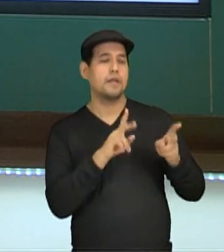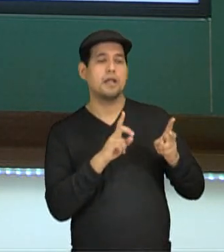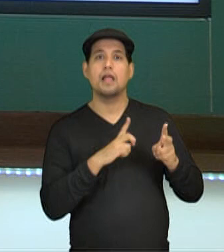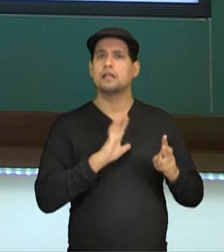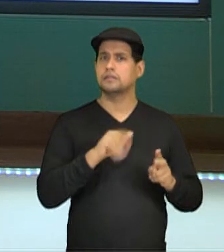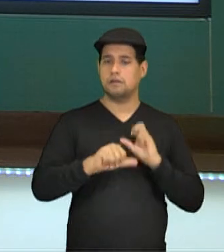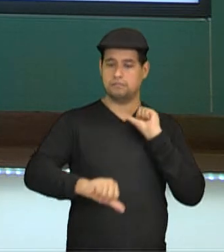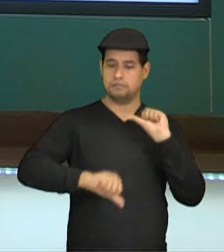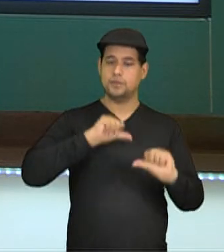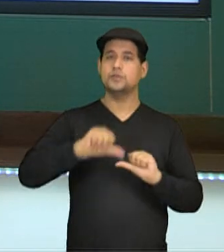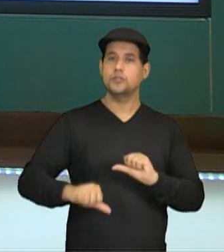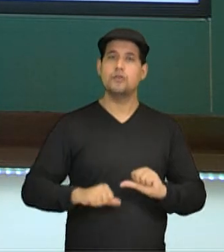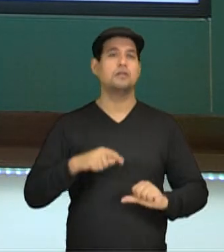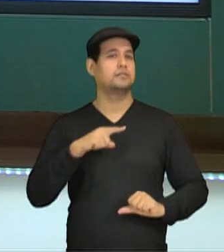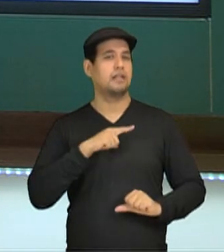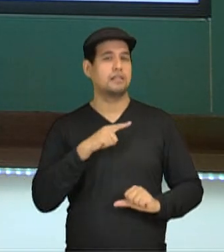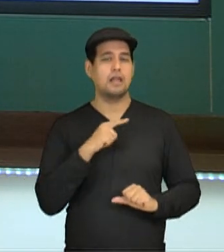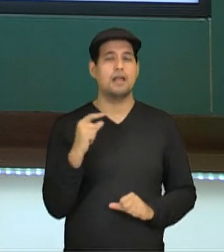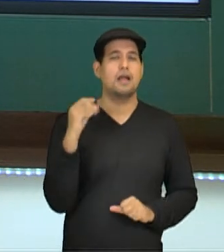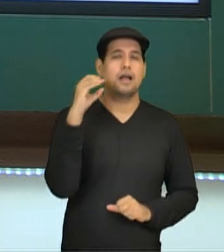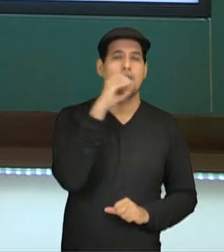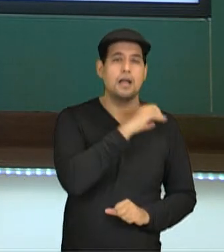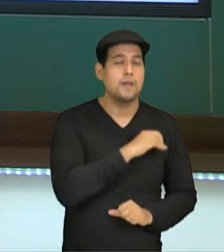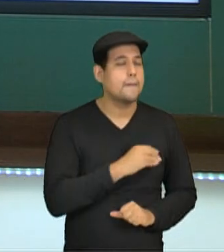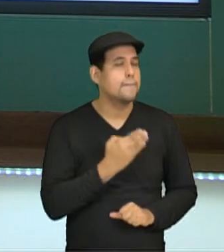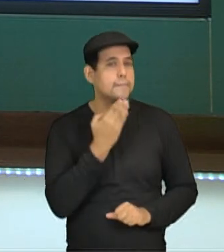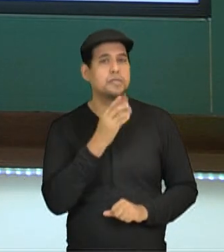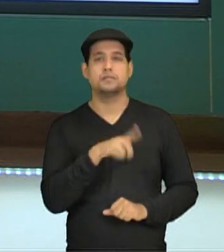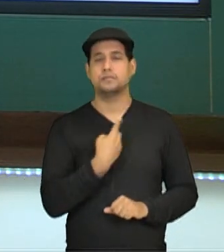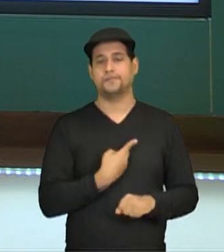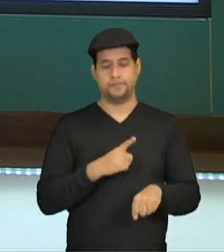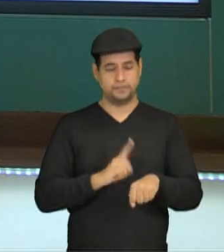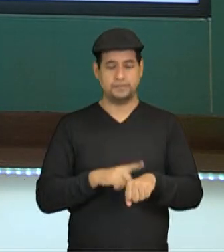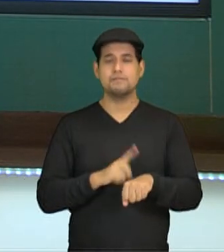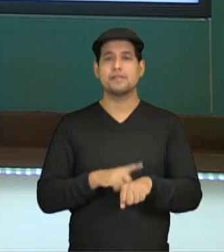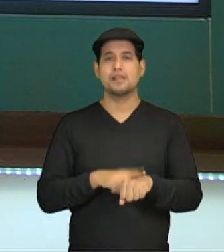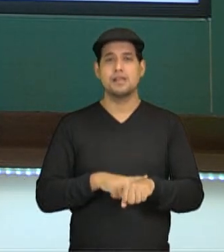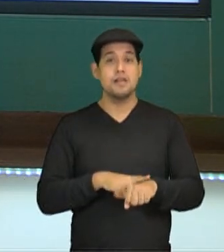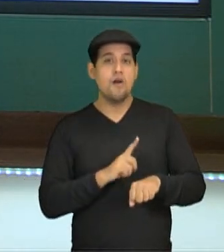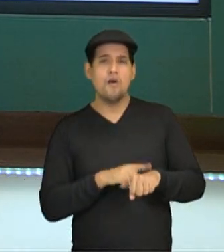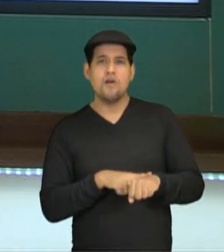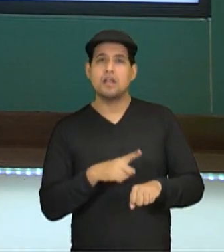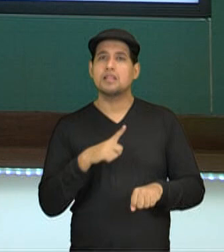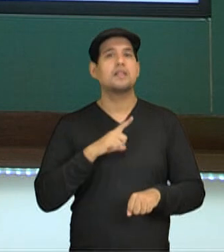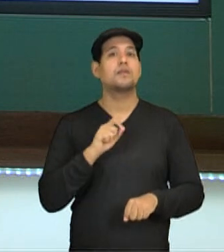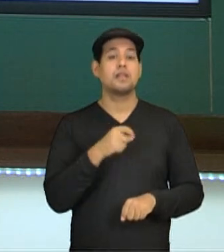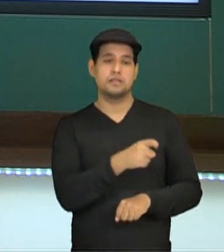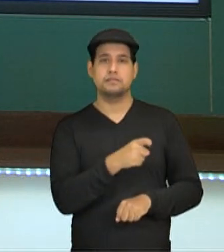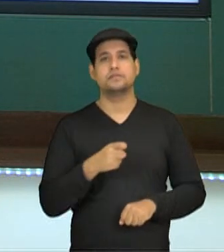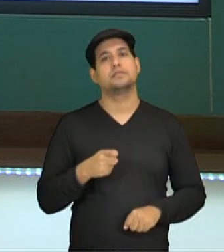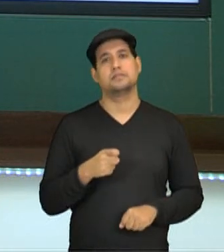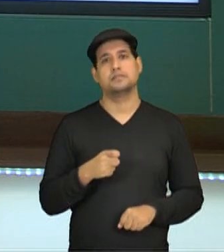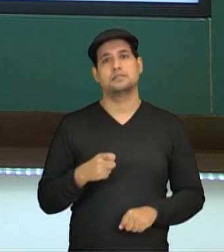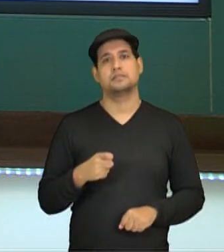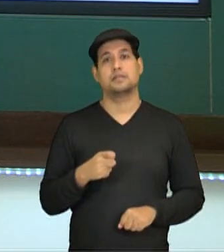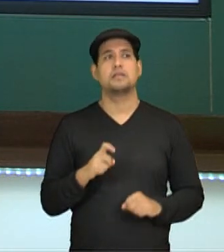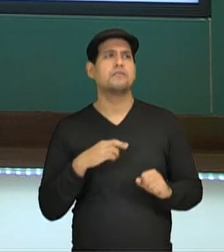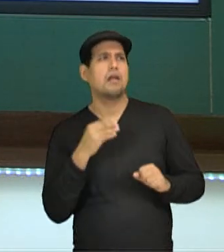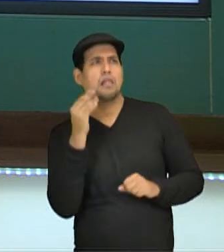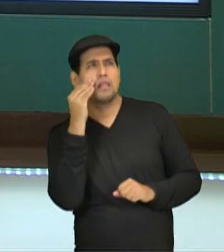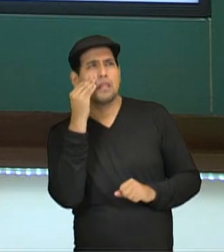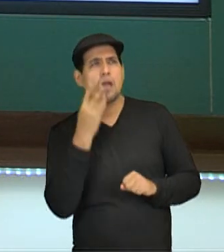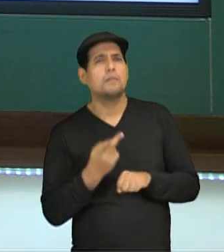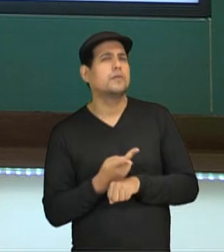ele mudou. Ele deu a temperatura e pediu para a gente o horário. Então, o horário está no eixo X. Eu vou procurar onde que